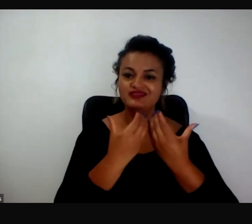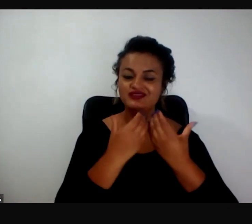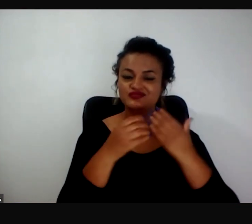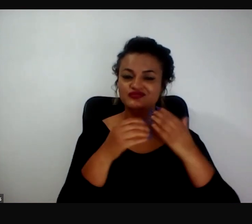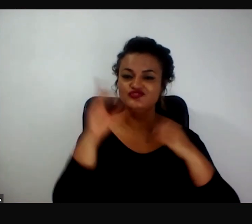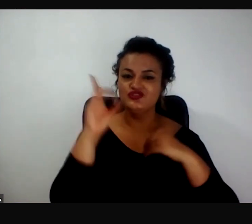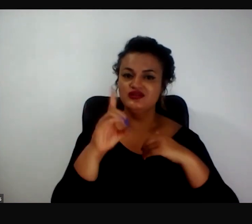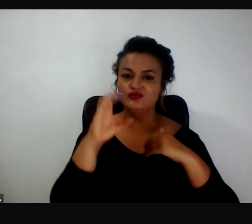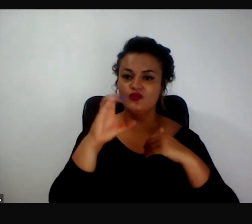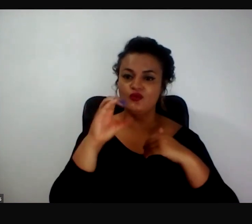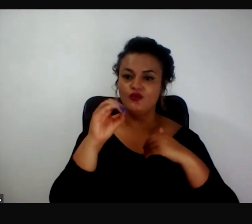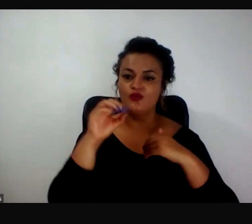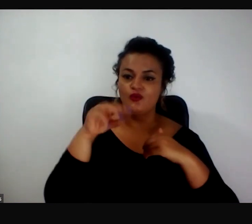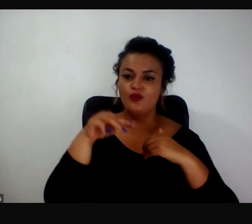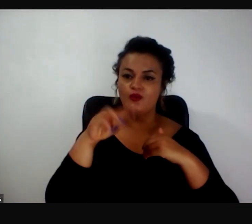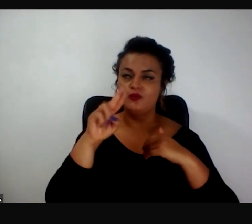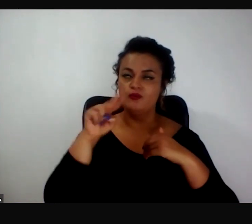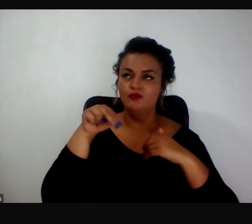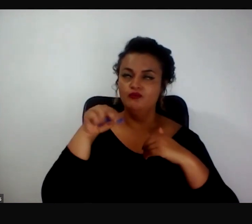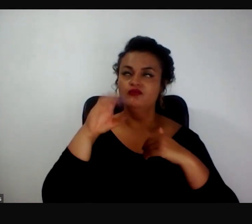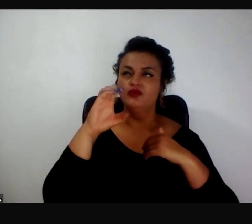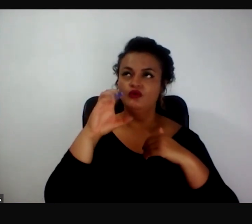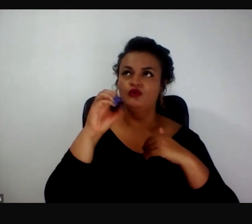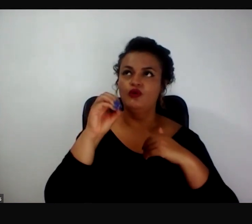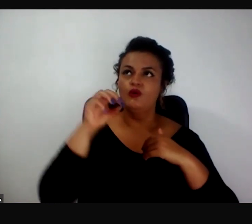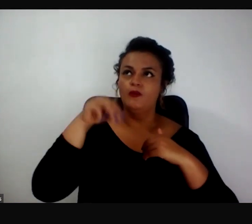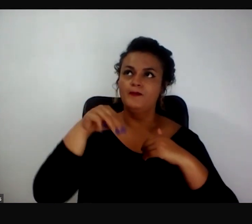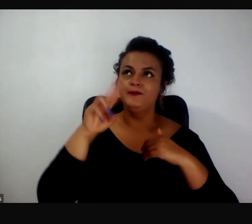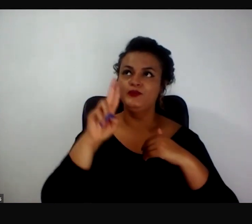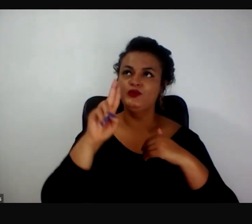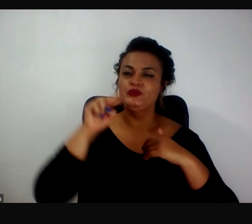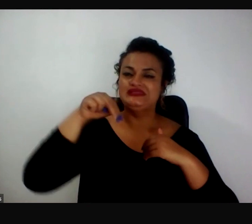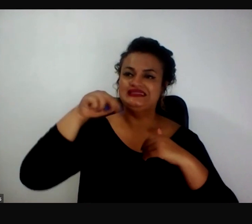de Luxemburgo, Tribunal de Justiça de Luxemburgo,